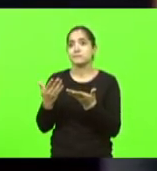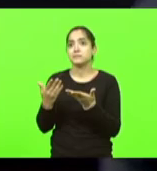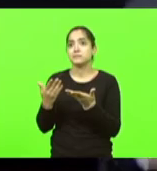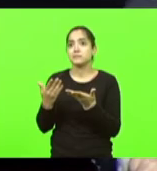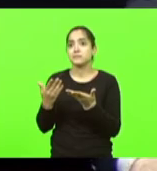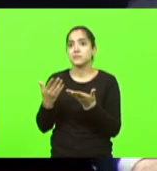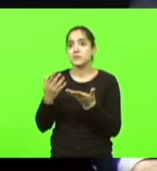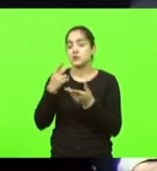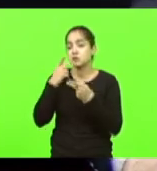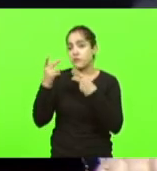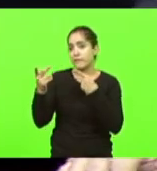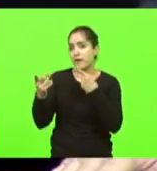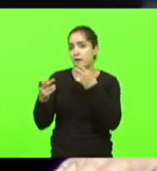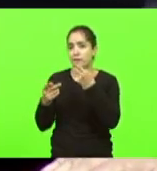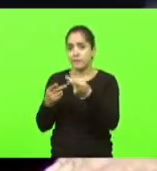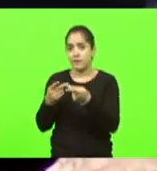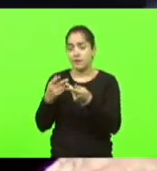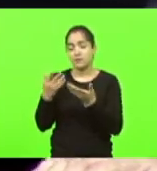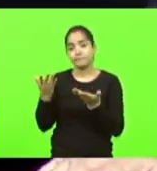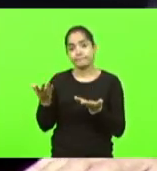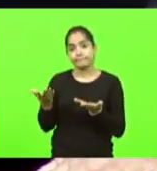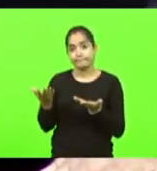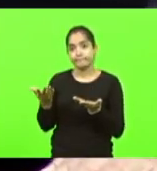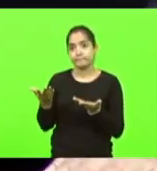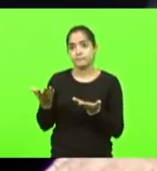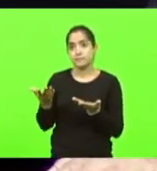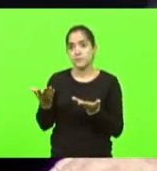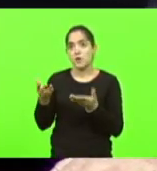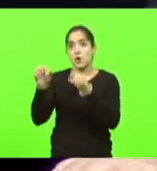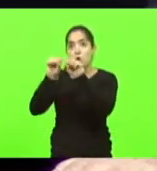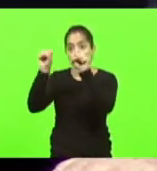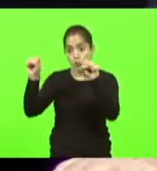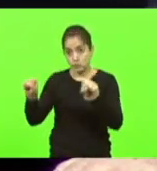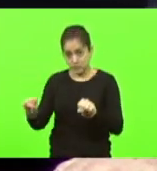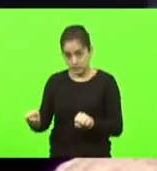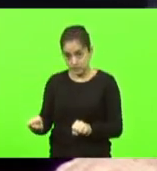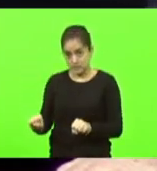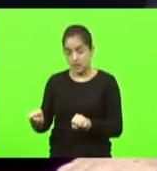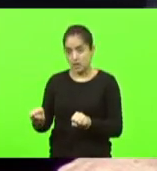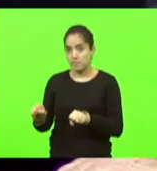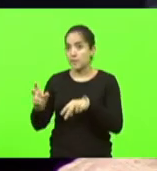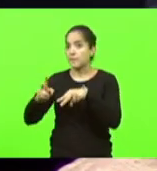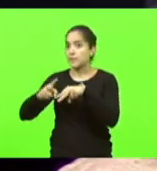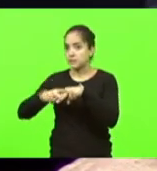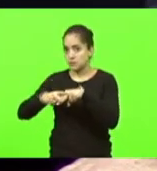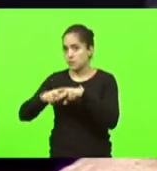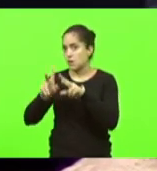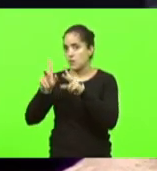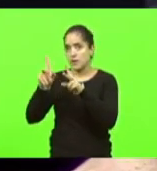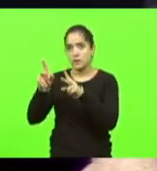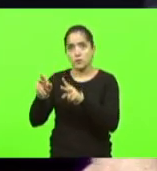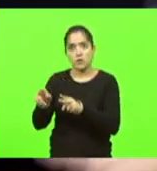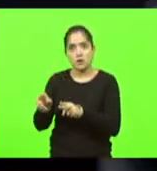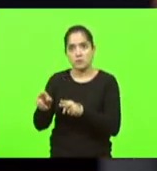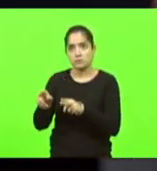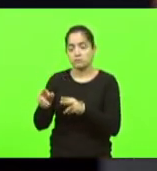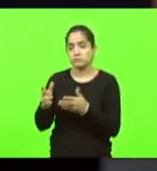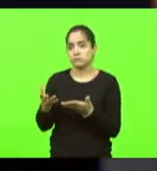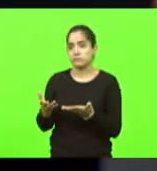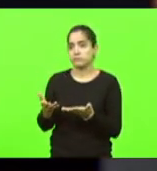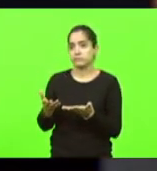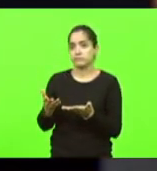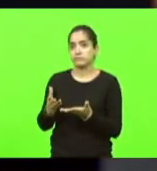com a minha mão e o sistema prisional a mesma coisa fala aqui com a minha mão ao toque Maiane